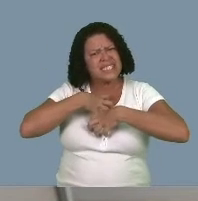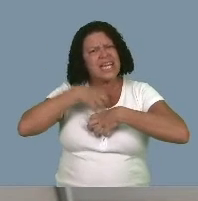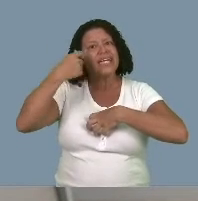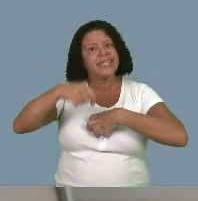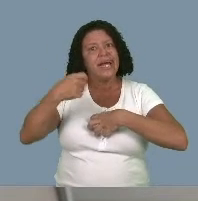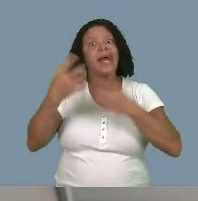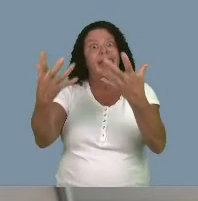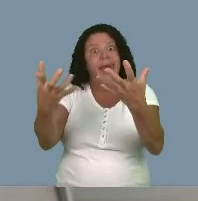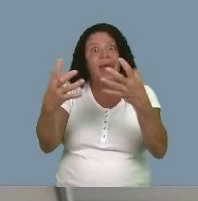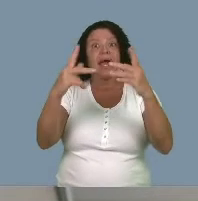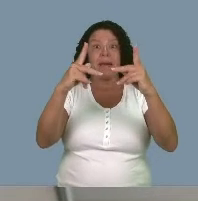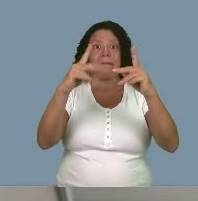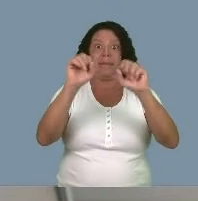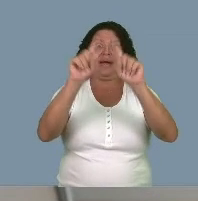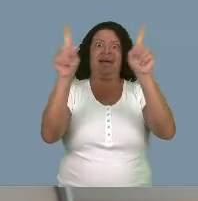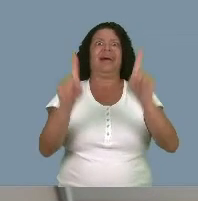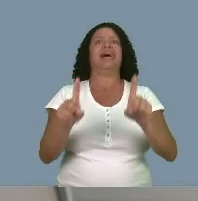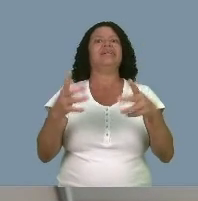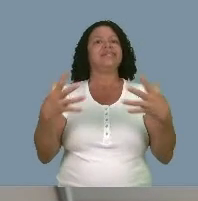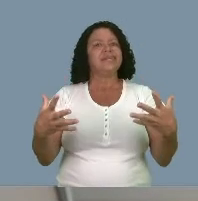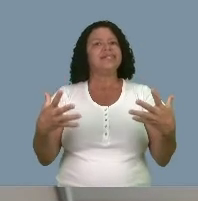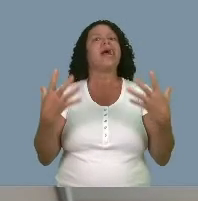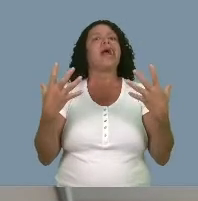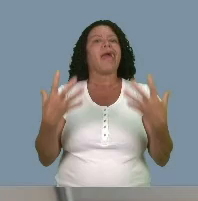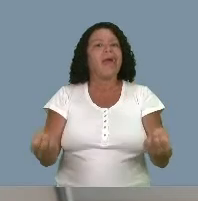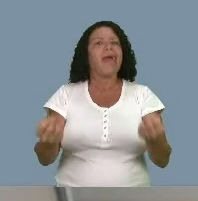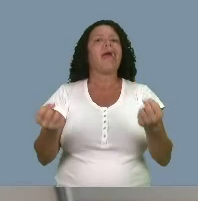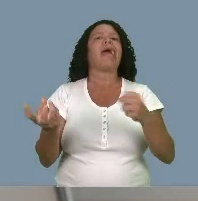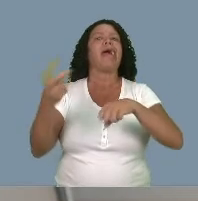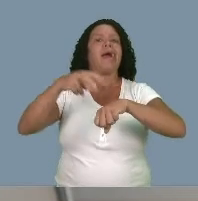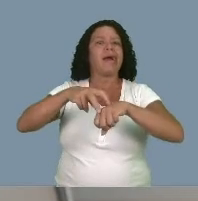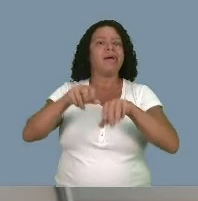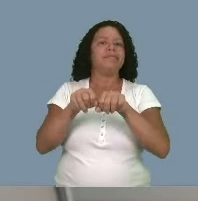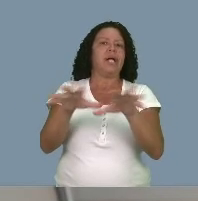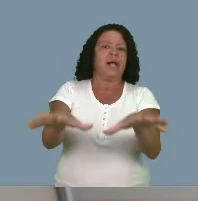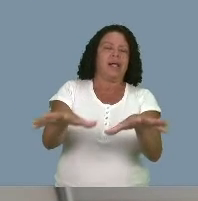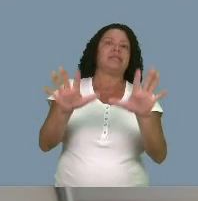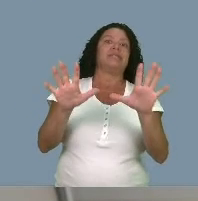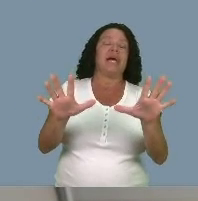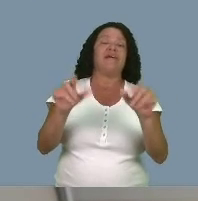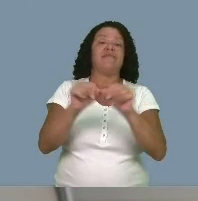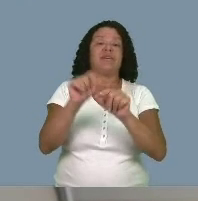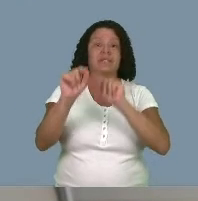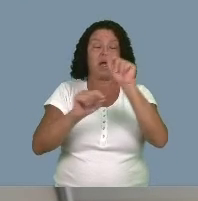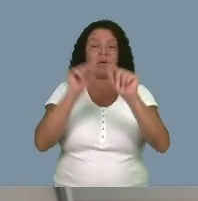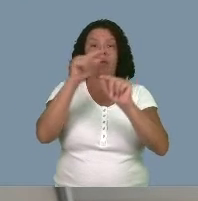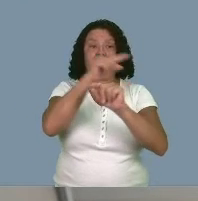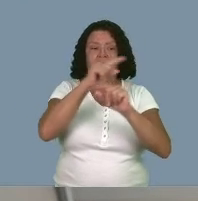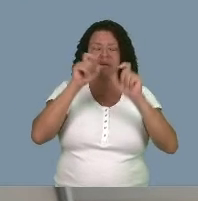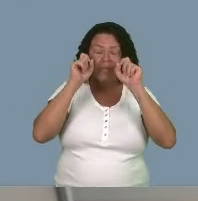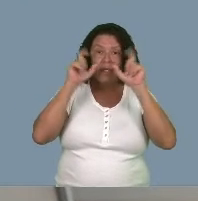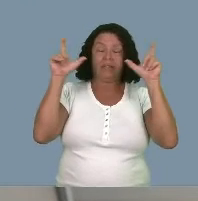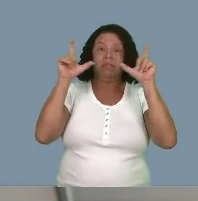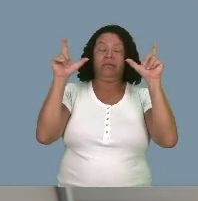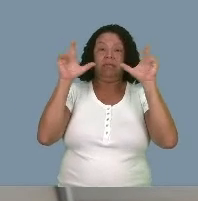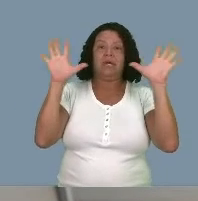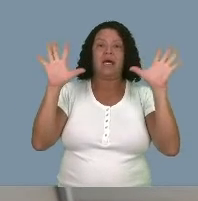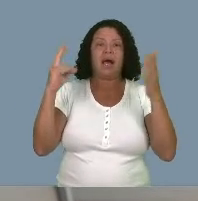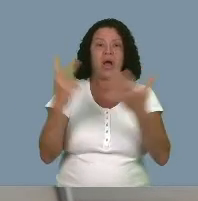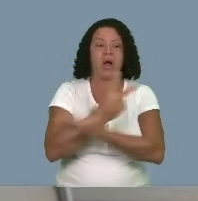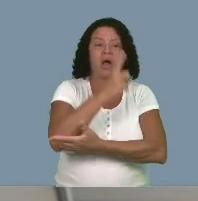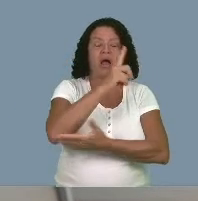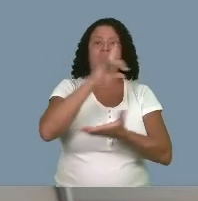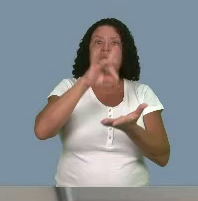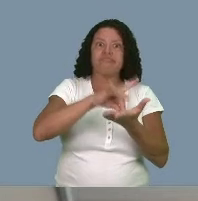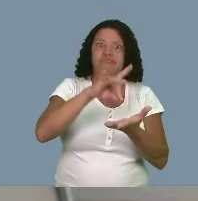paz e permite a pandemia outriz, para fazê-los despertar para a realidade